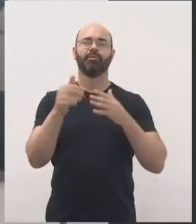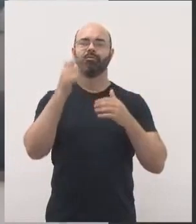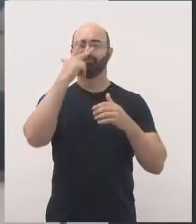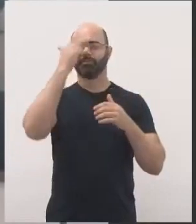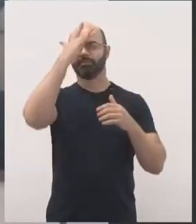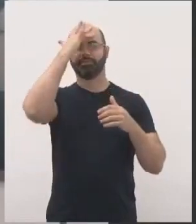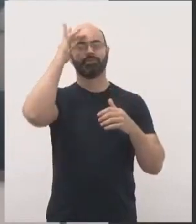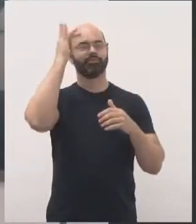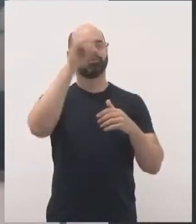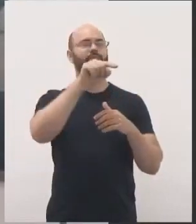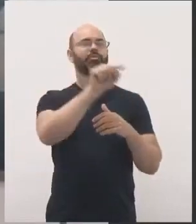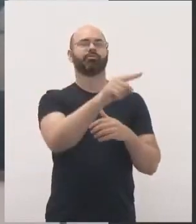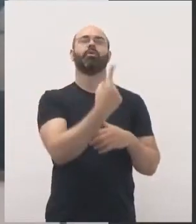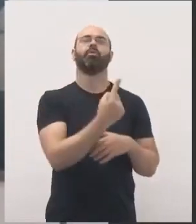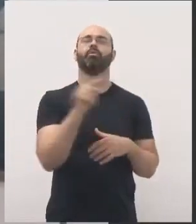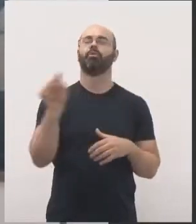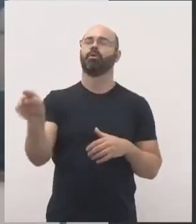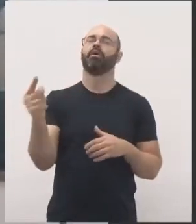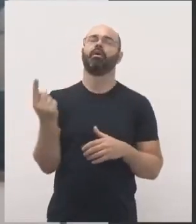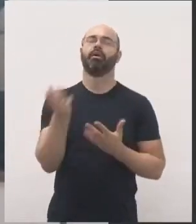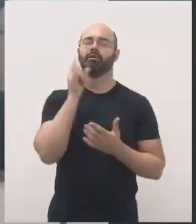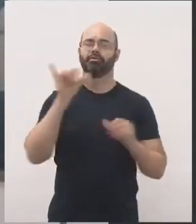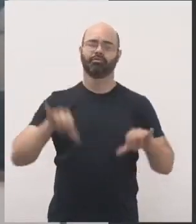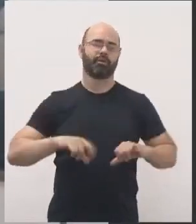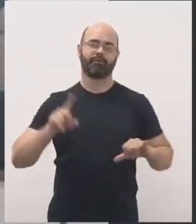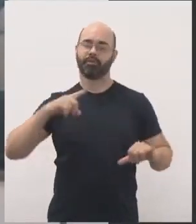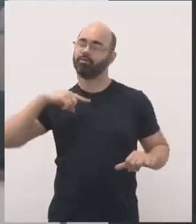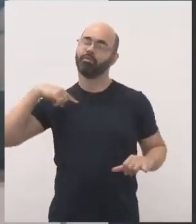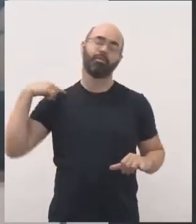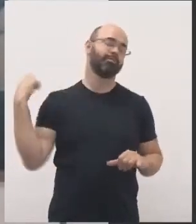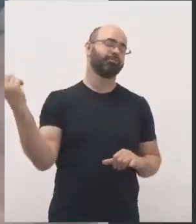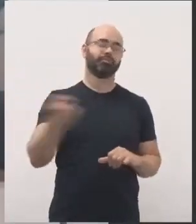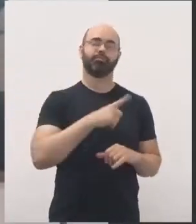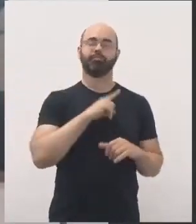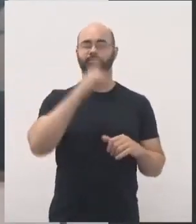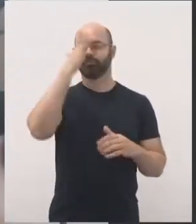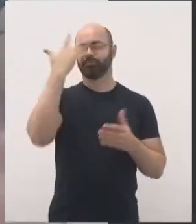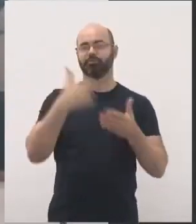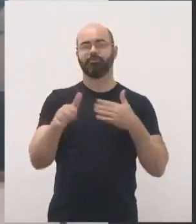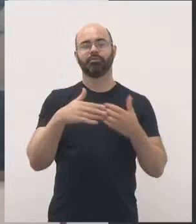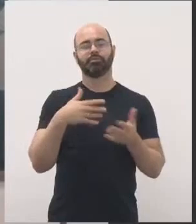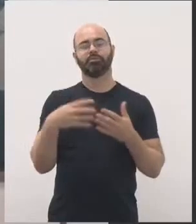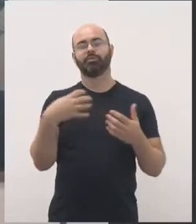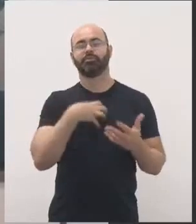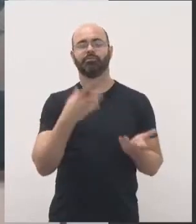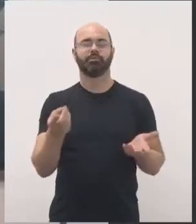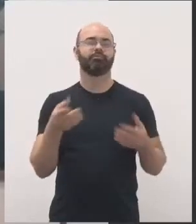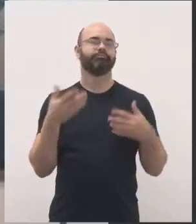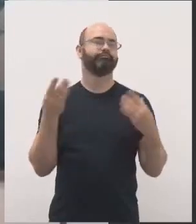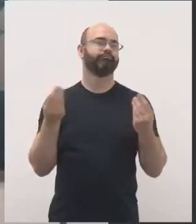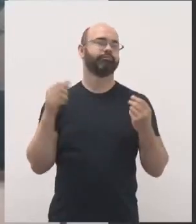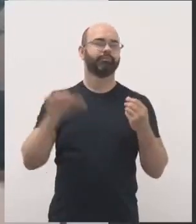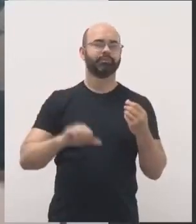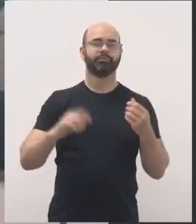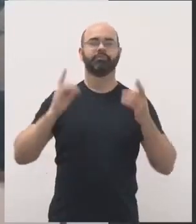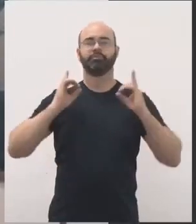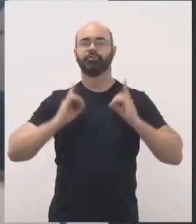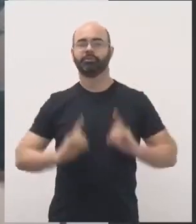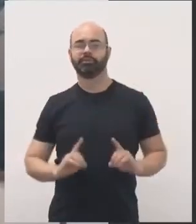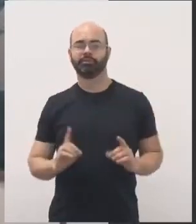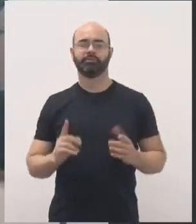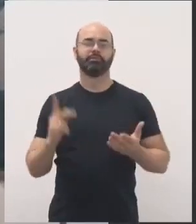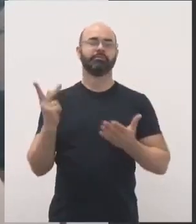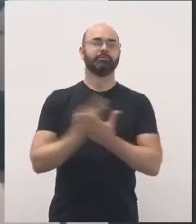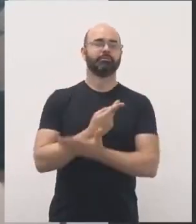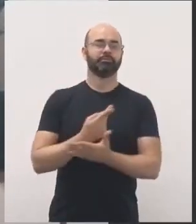dizer, qualquer um pode sofrer algum tipo de situação, depressão, enfim, que te leve ao limite, né?